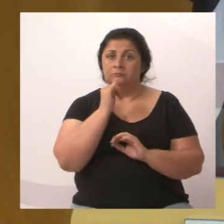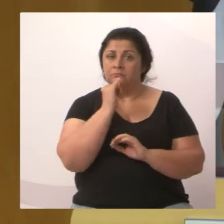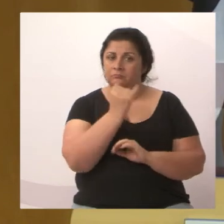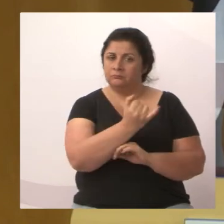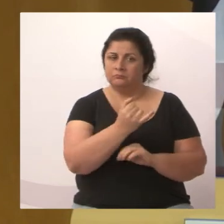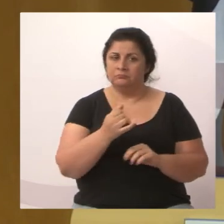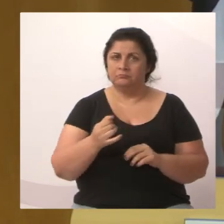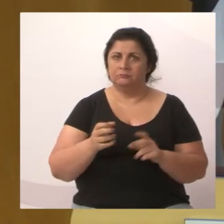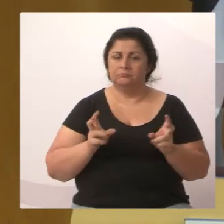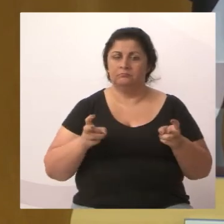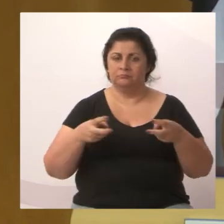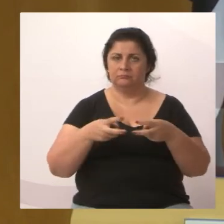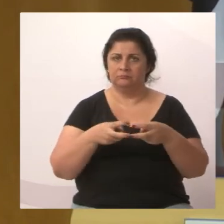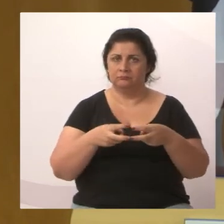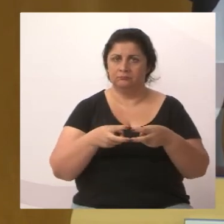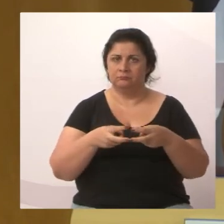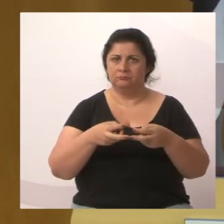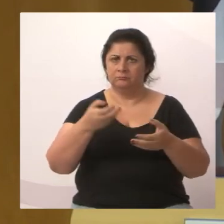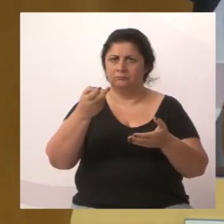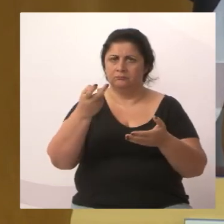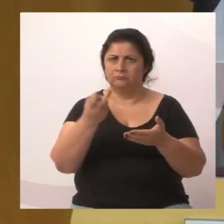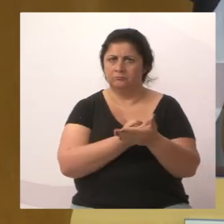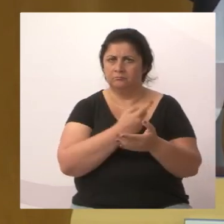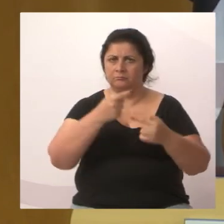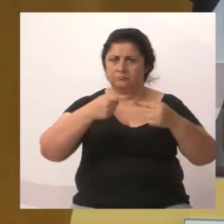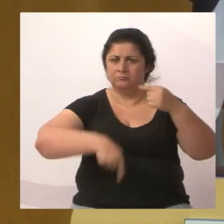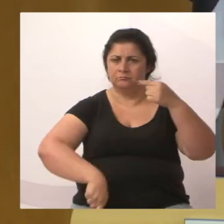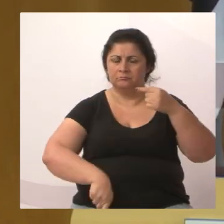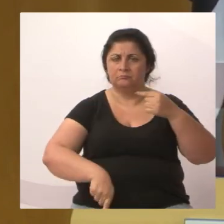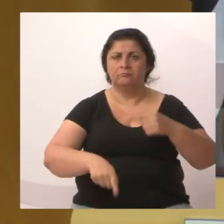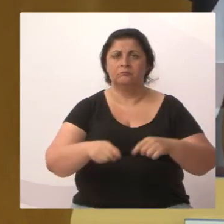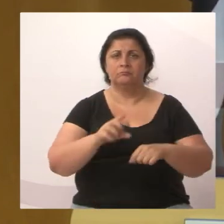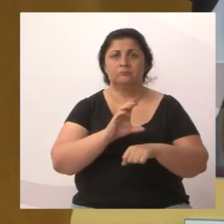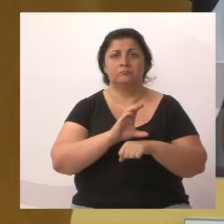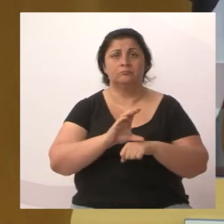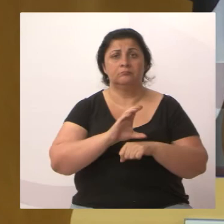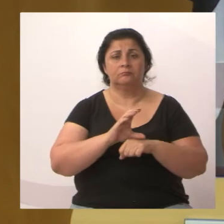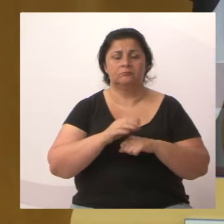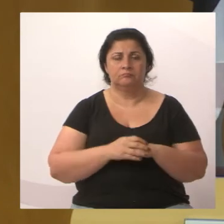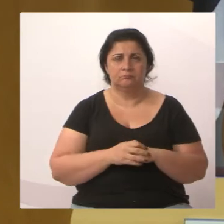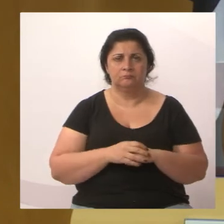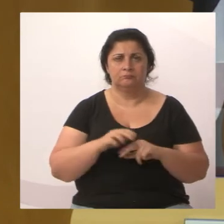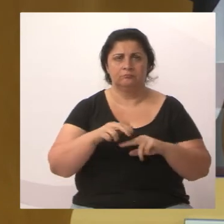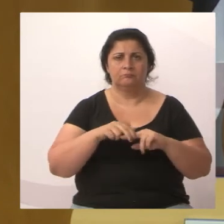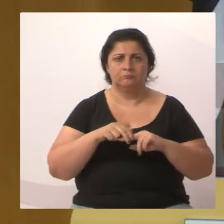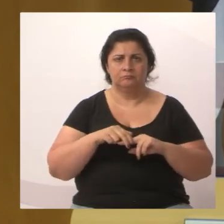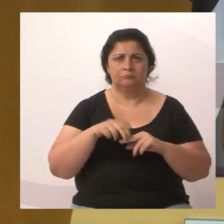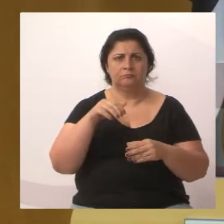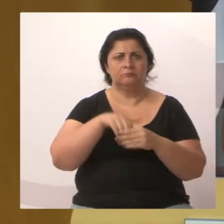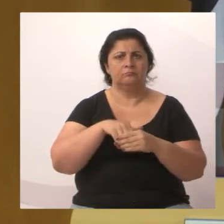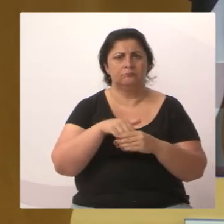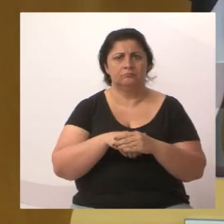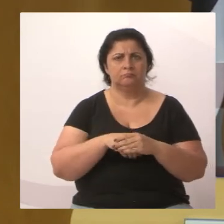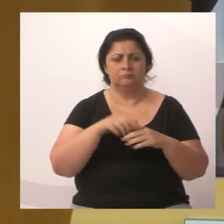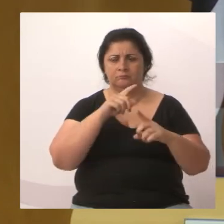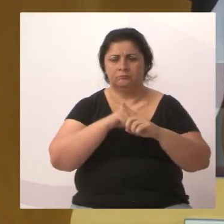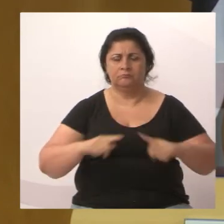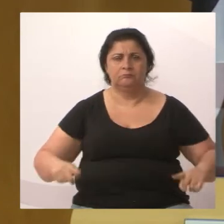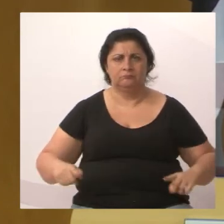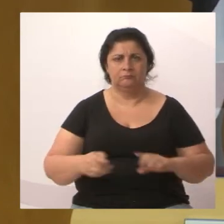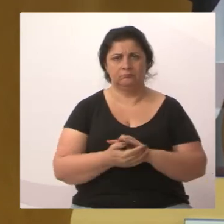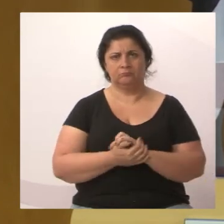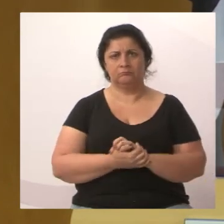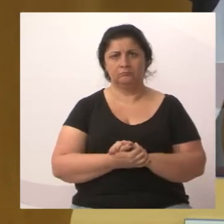casa, dizendo que era inconstitucional. Por isso que a gente votou anulando esses decretos, porque foi o apontamento